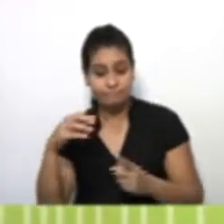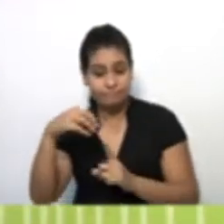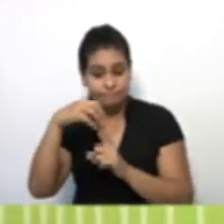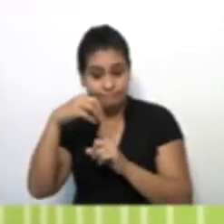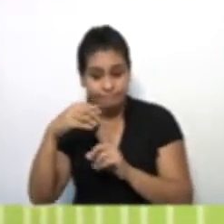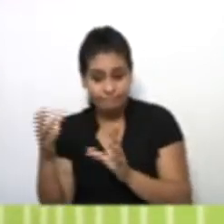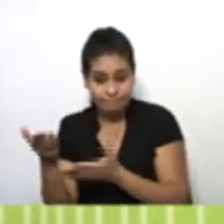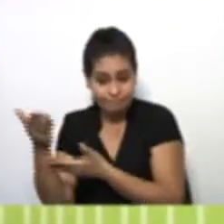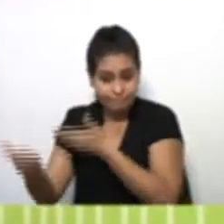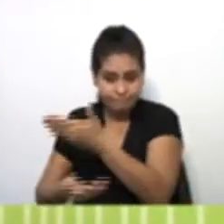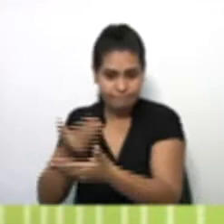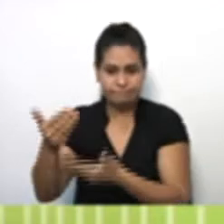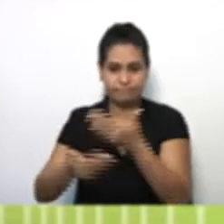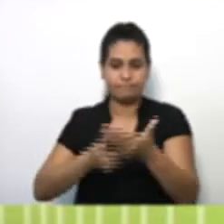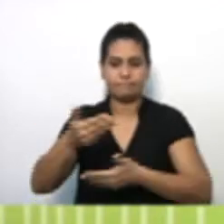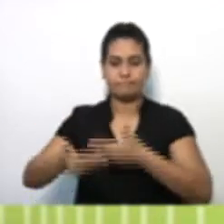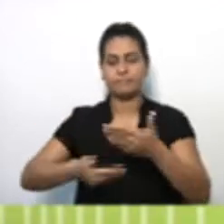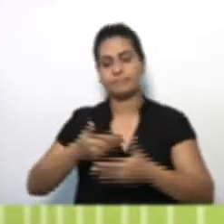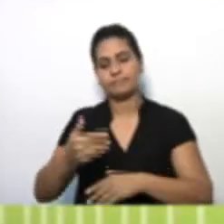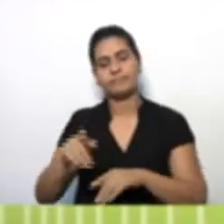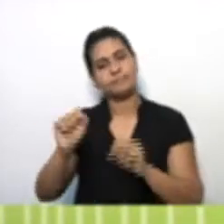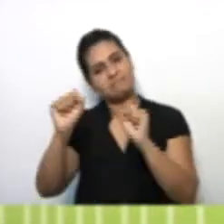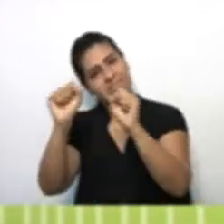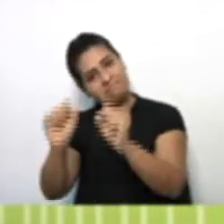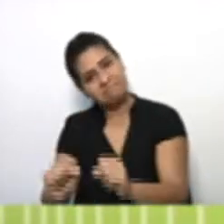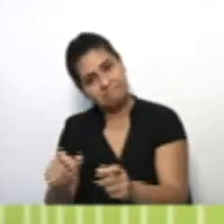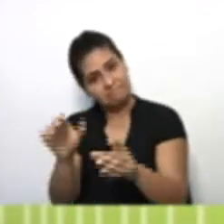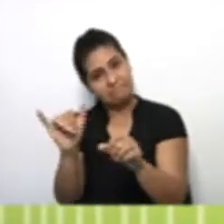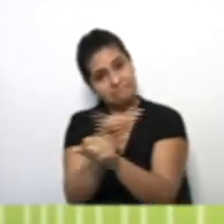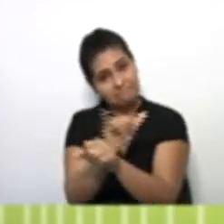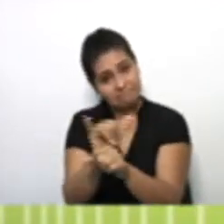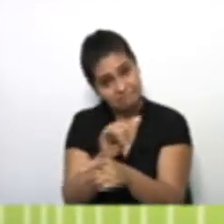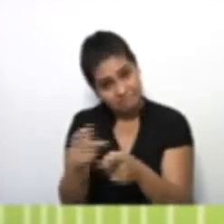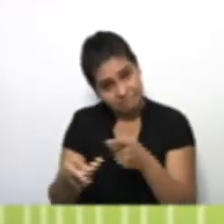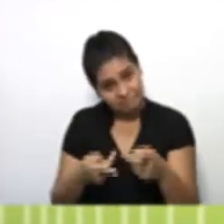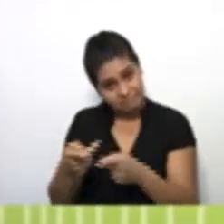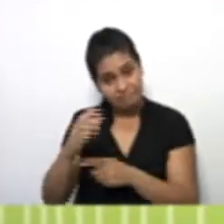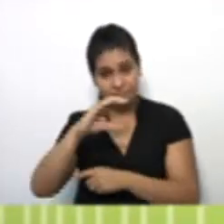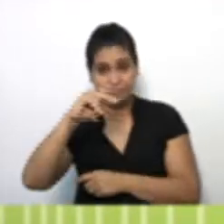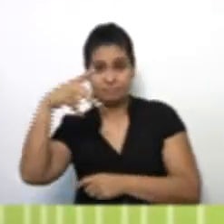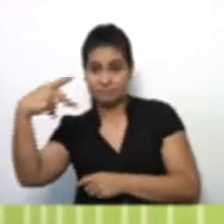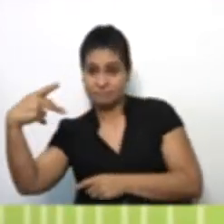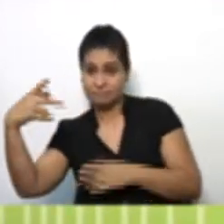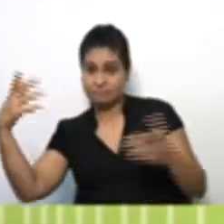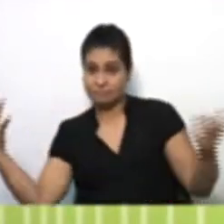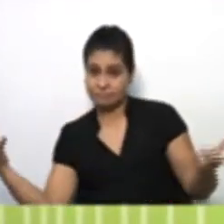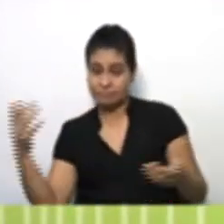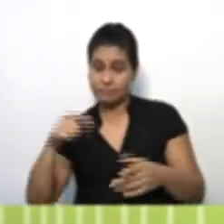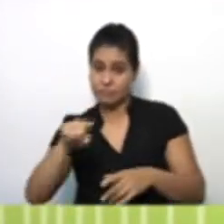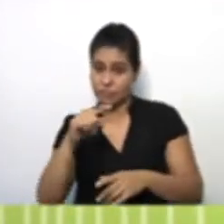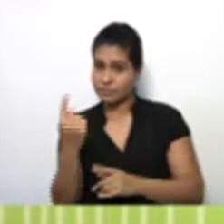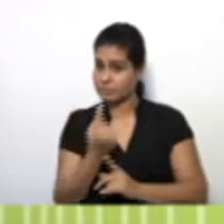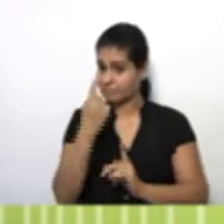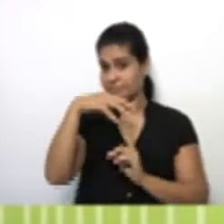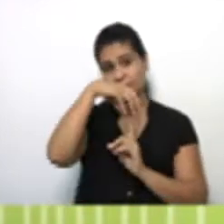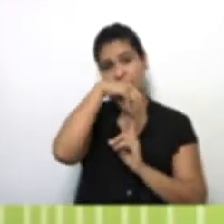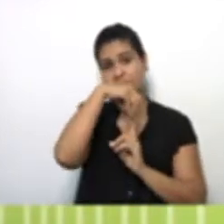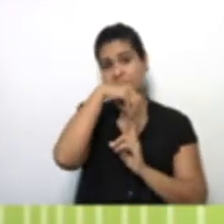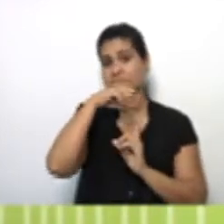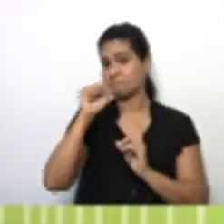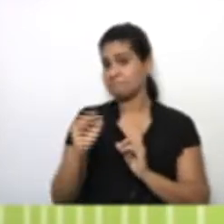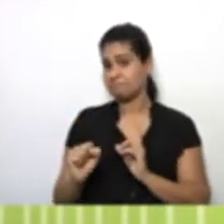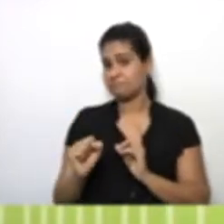feito compartilhado, tá? Você até pode planejar uma parte da sua cooperativa, uma parte da criação da sua cooperativa sozinho,